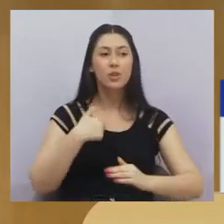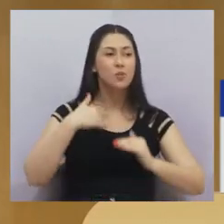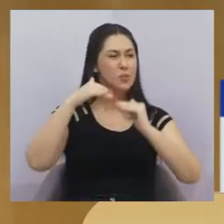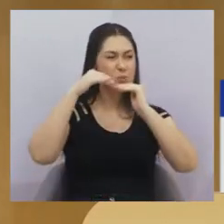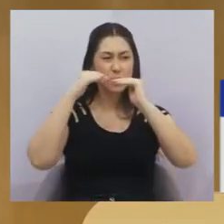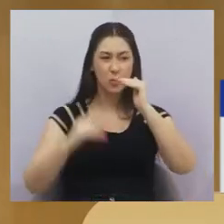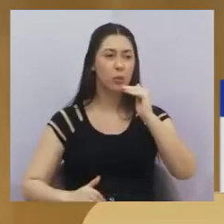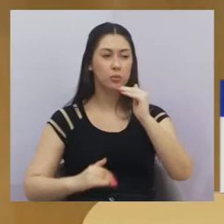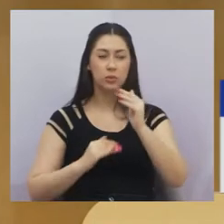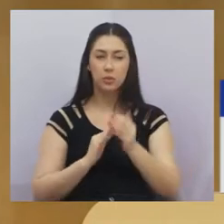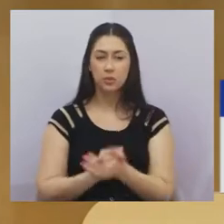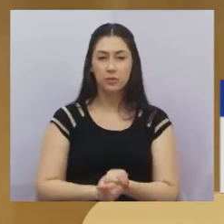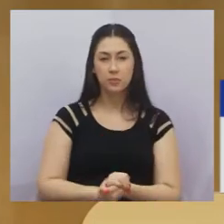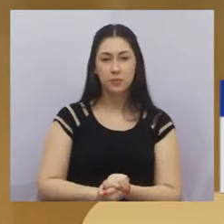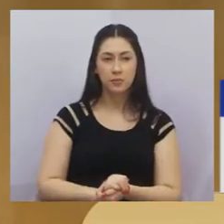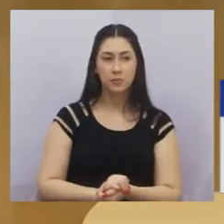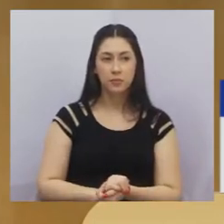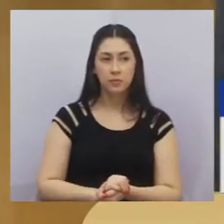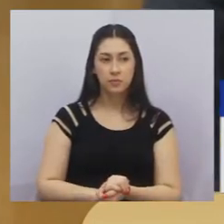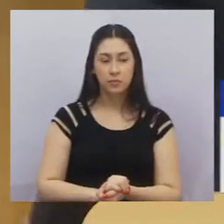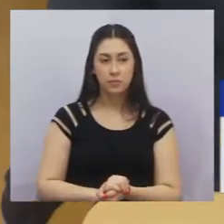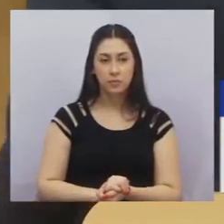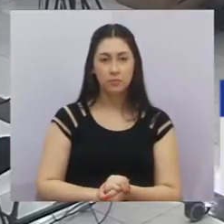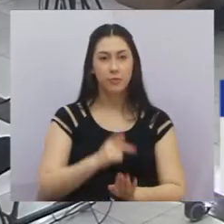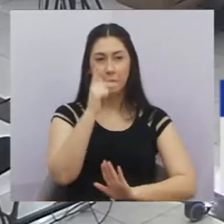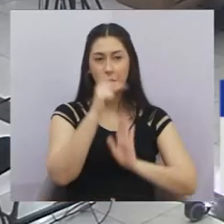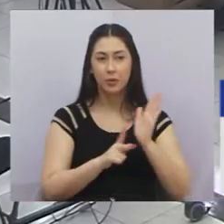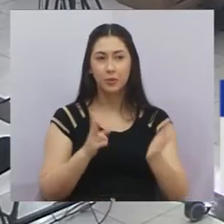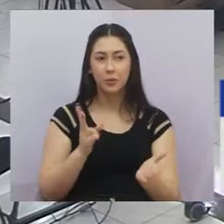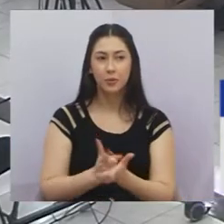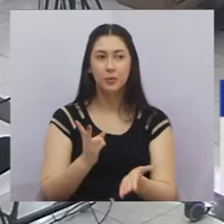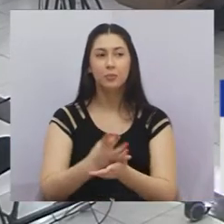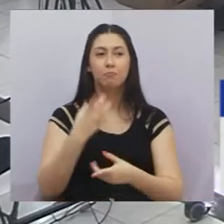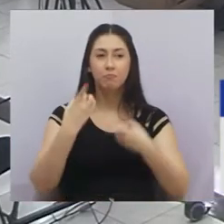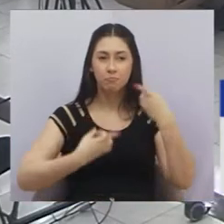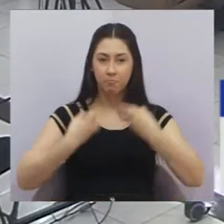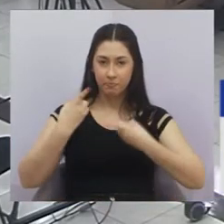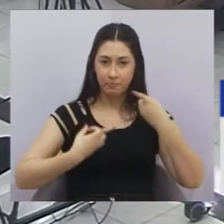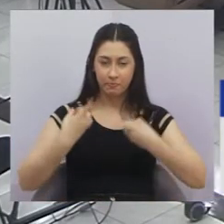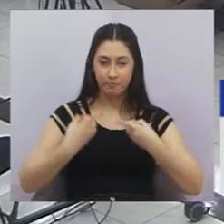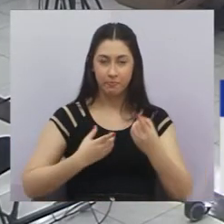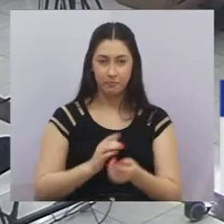à aprovação desse projeto. O projeto está em discussão.